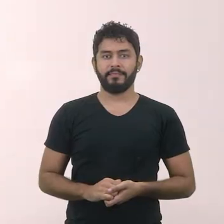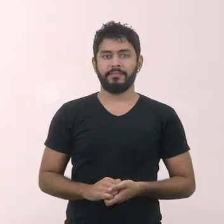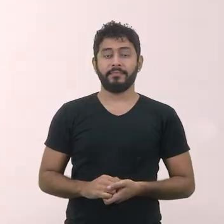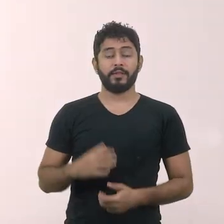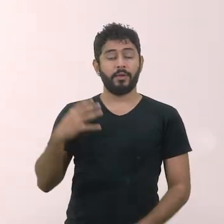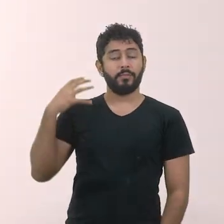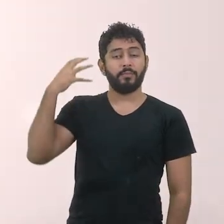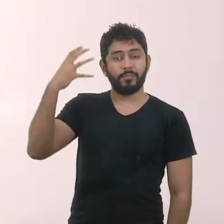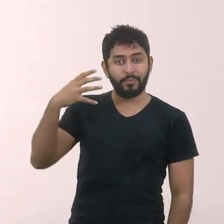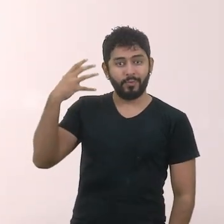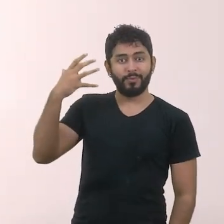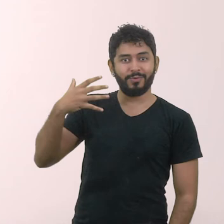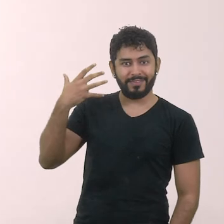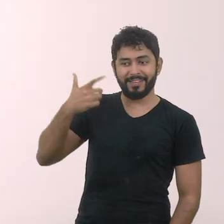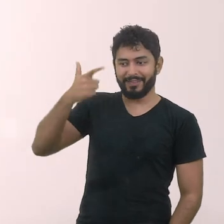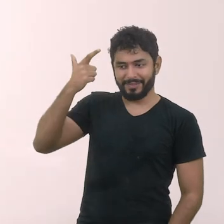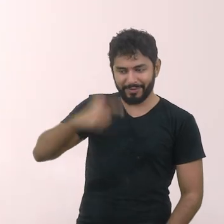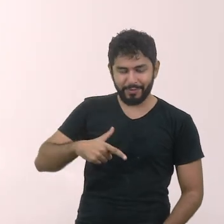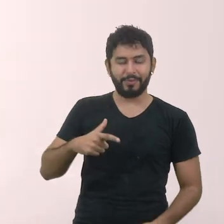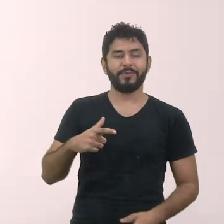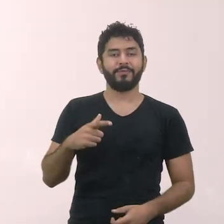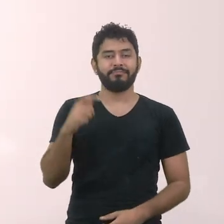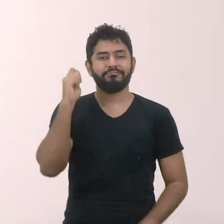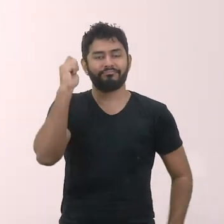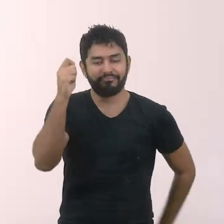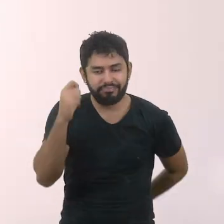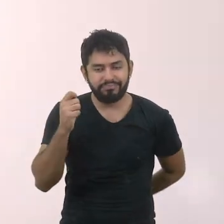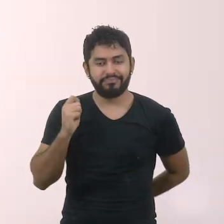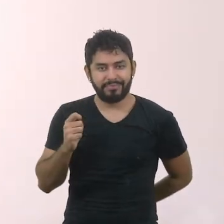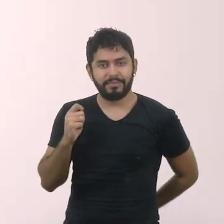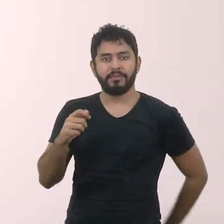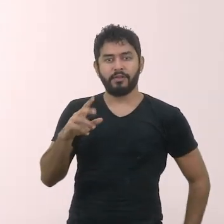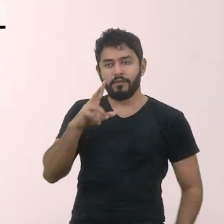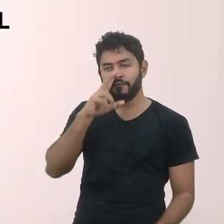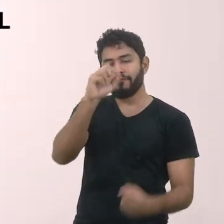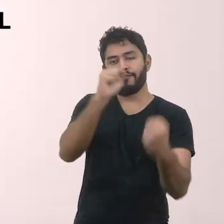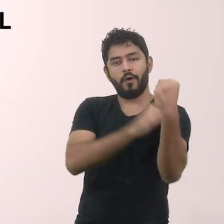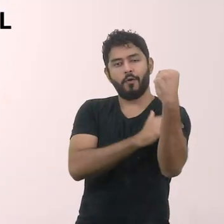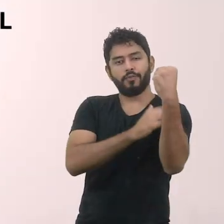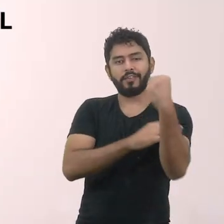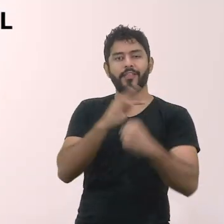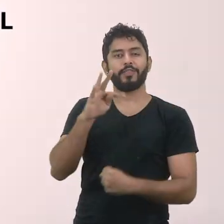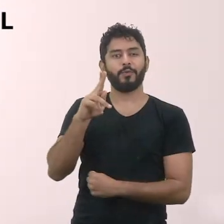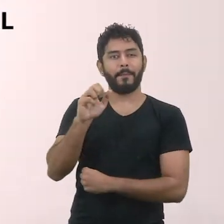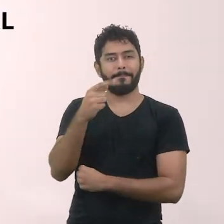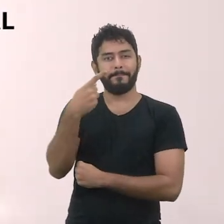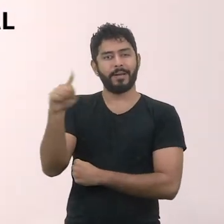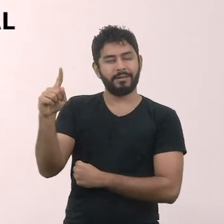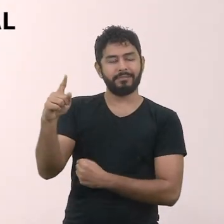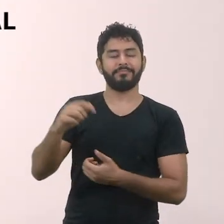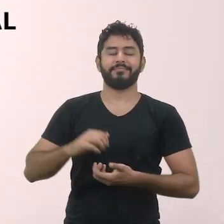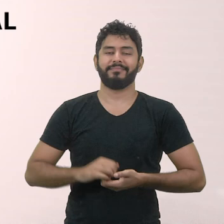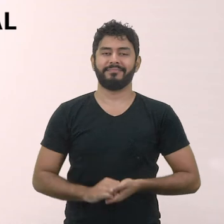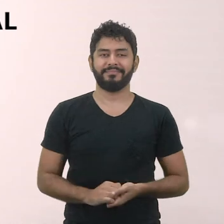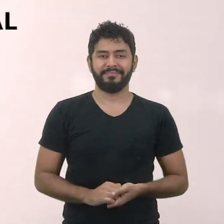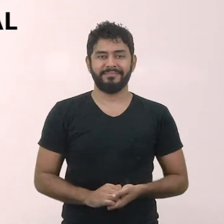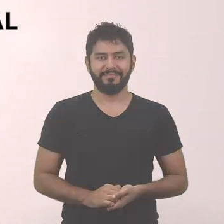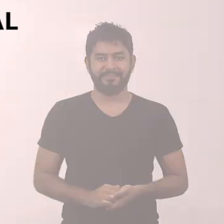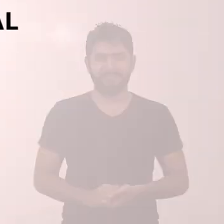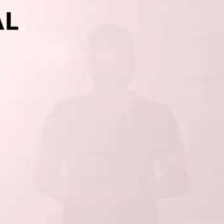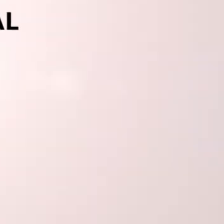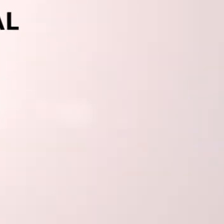Força Tupã, eu quero é força no ar. Eu quero força Tupã, eu quero é força no ar. Eu quero força.